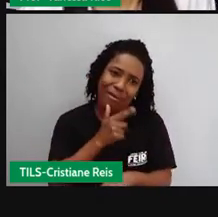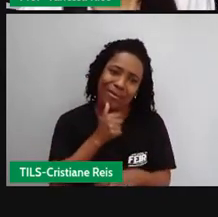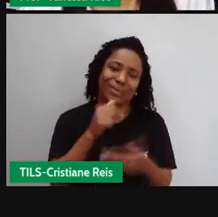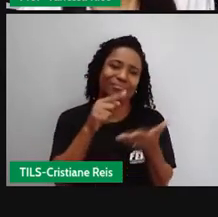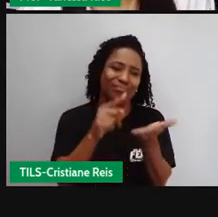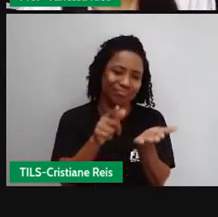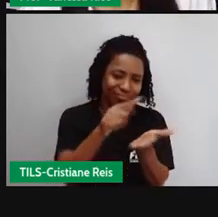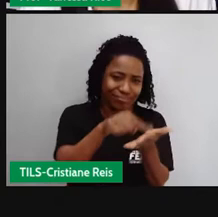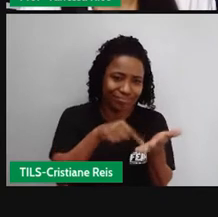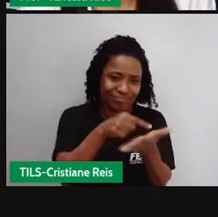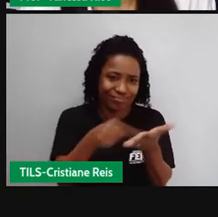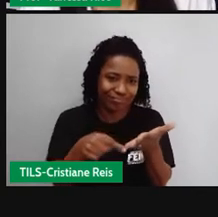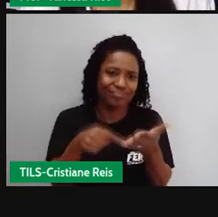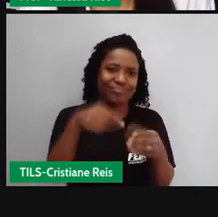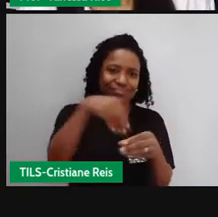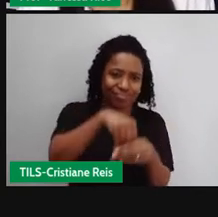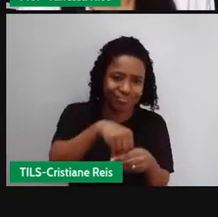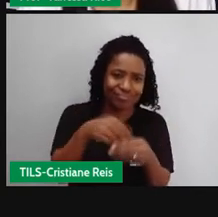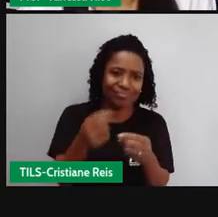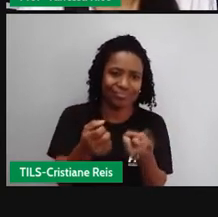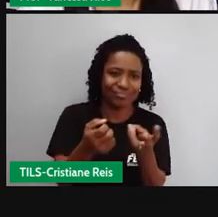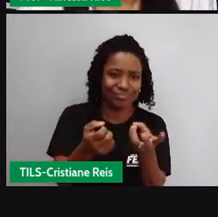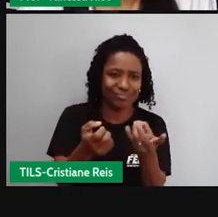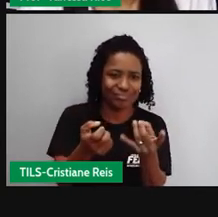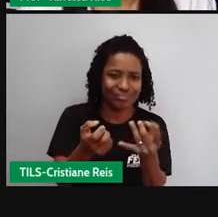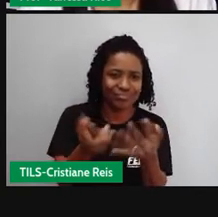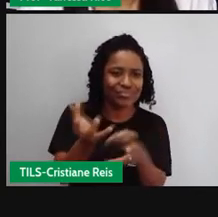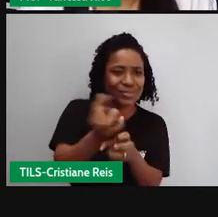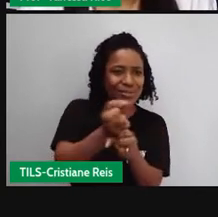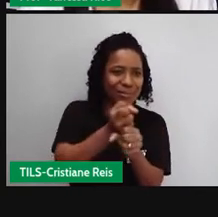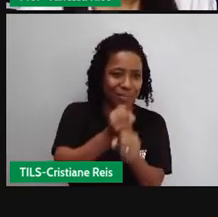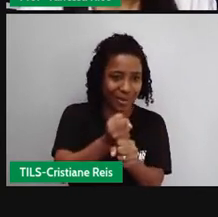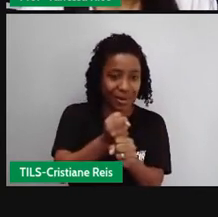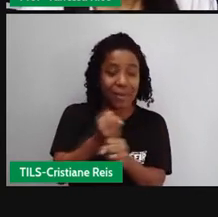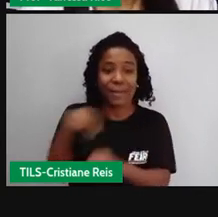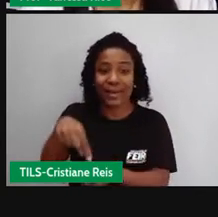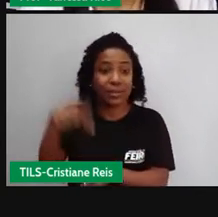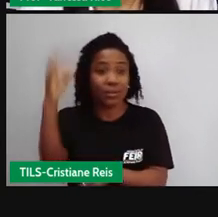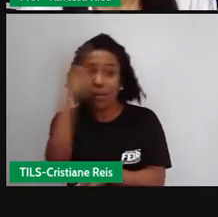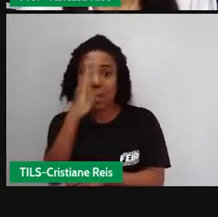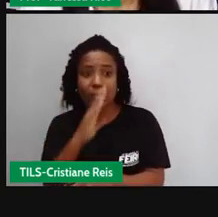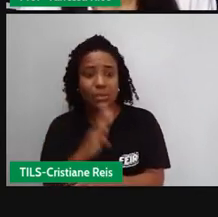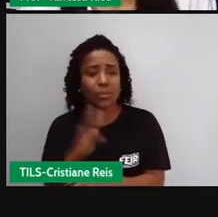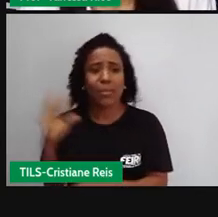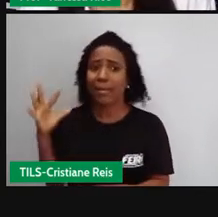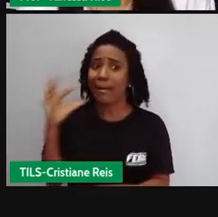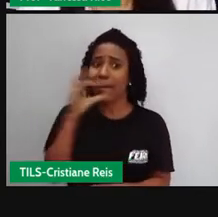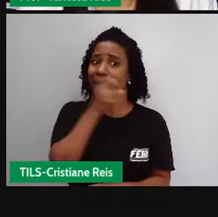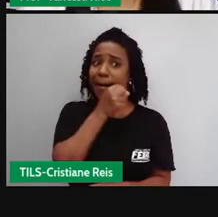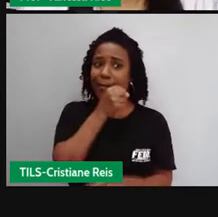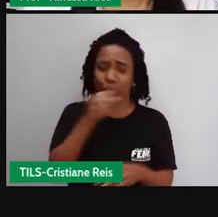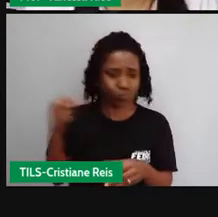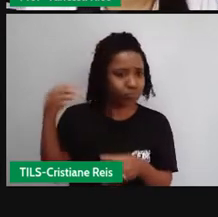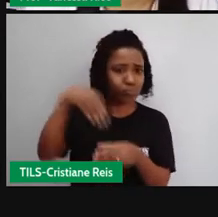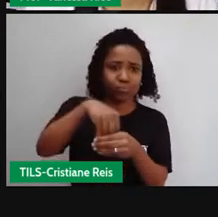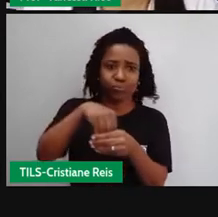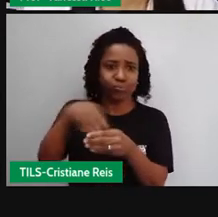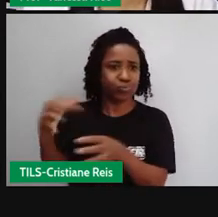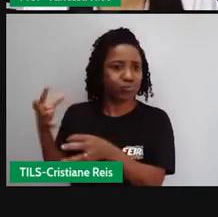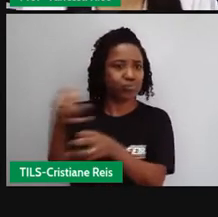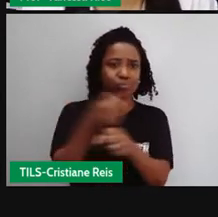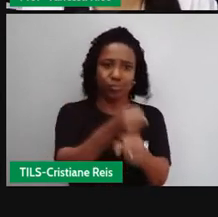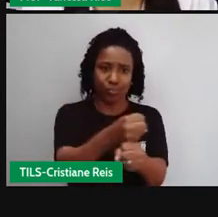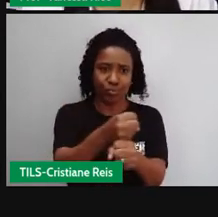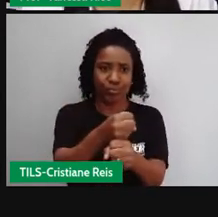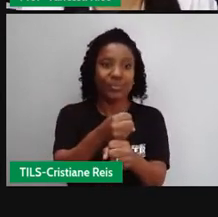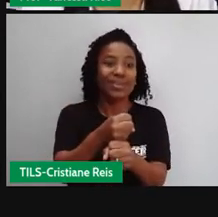no mesmo dia da eleição, quais são os candidatos que foram escolhidos naquela eleição, seja para presidente, seja